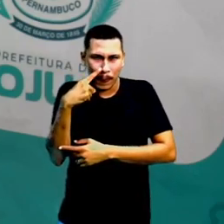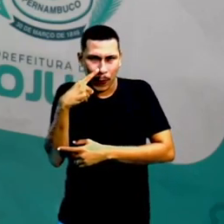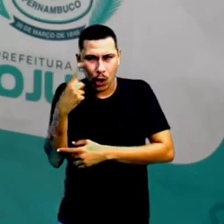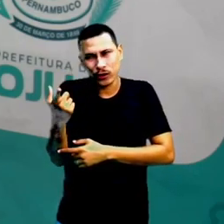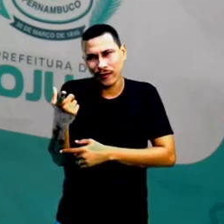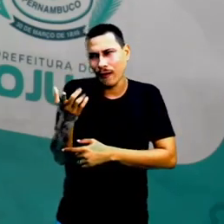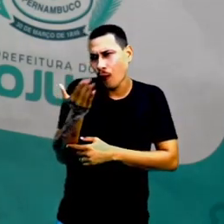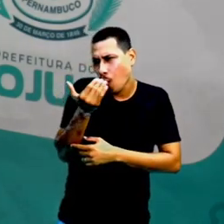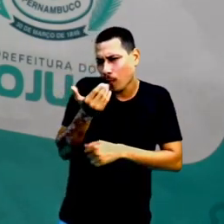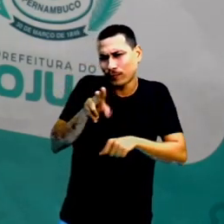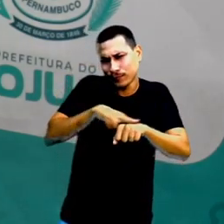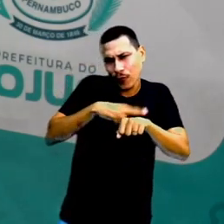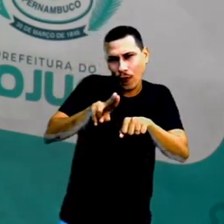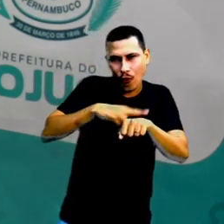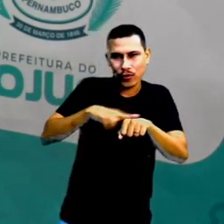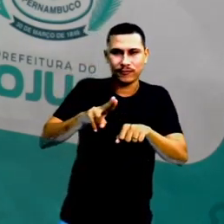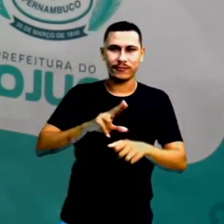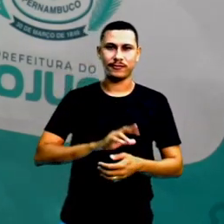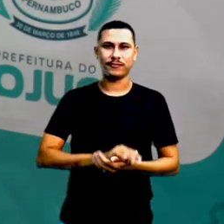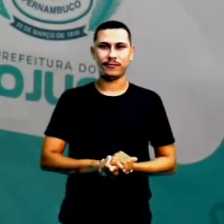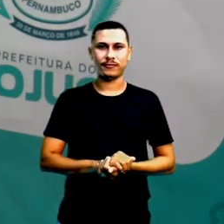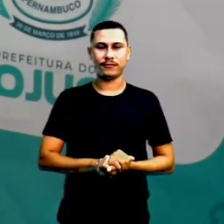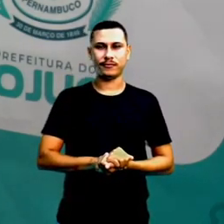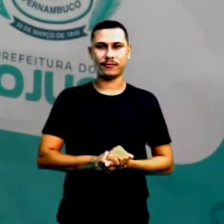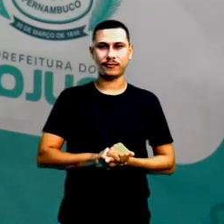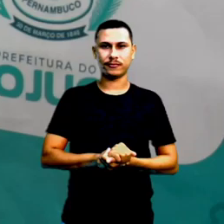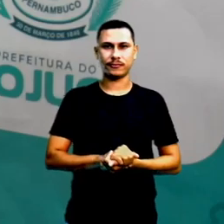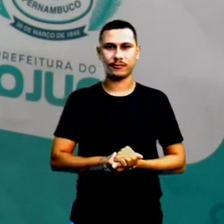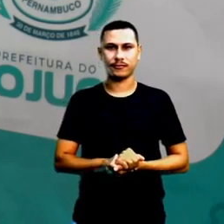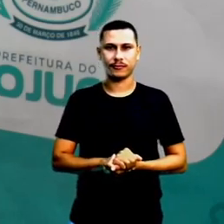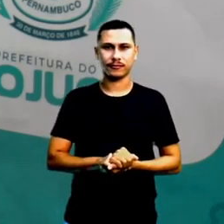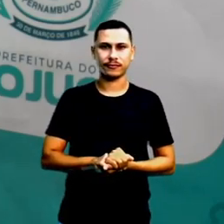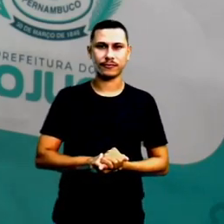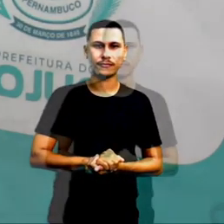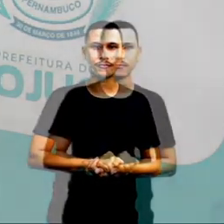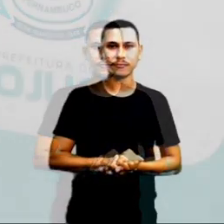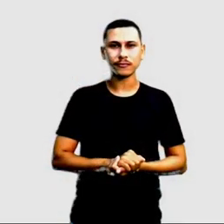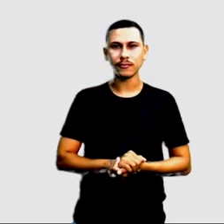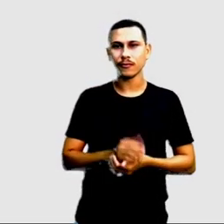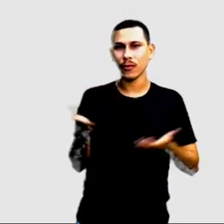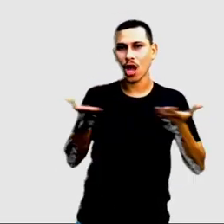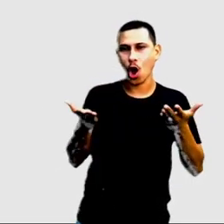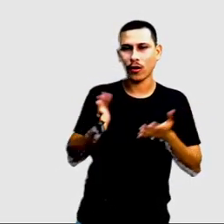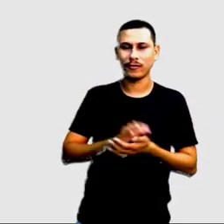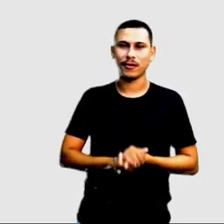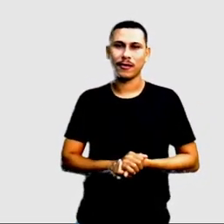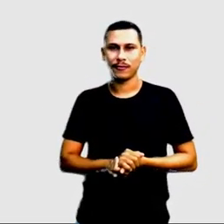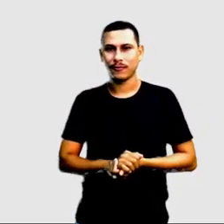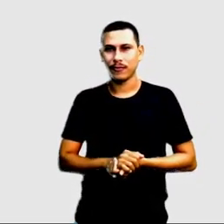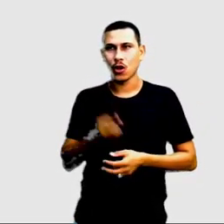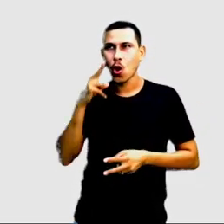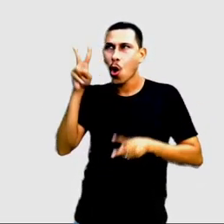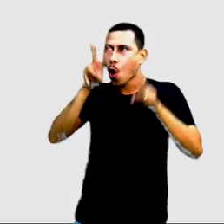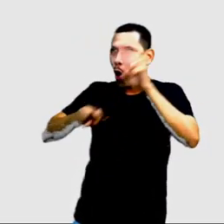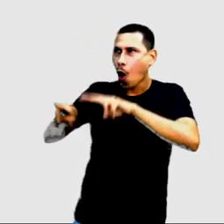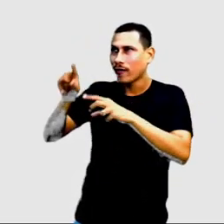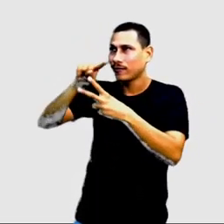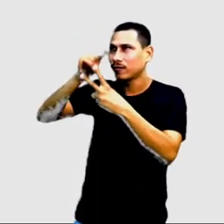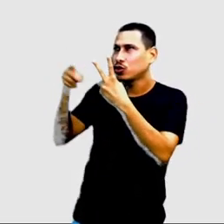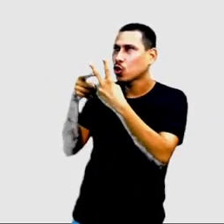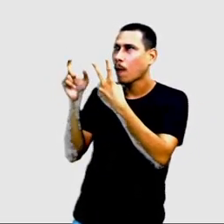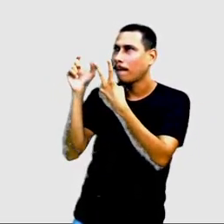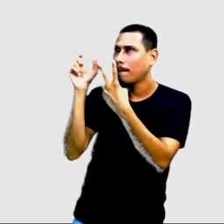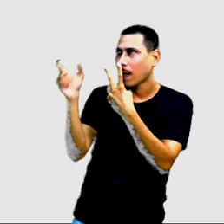pingam chocolate em cima. Tá bom? Vamos lá. Nós temos agora o chips and french